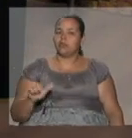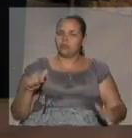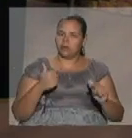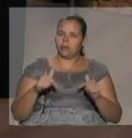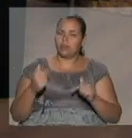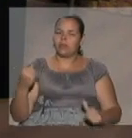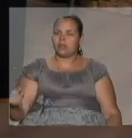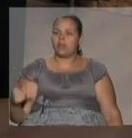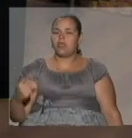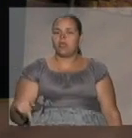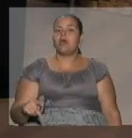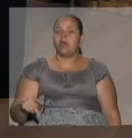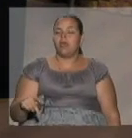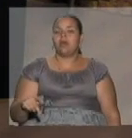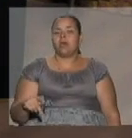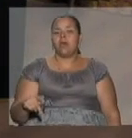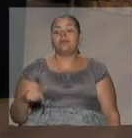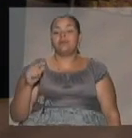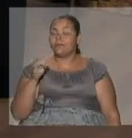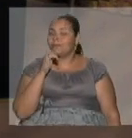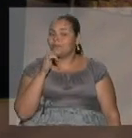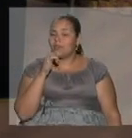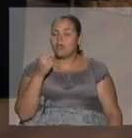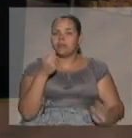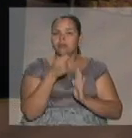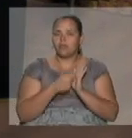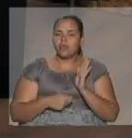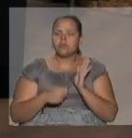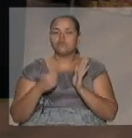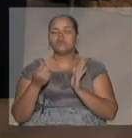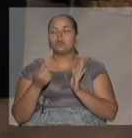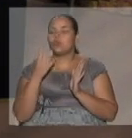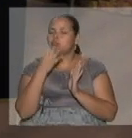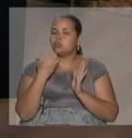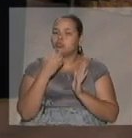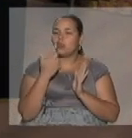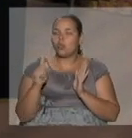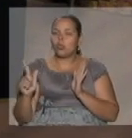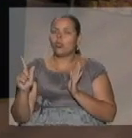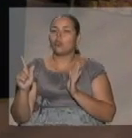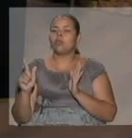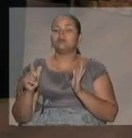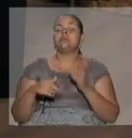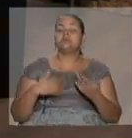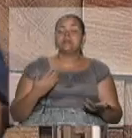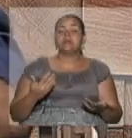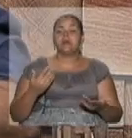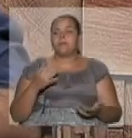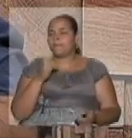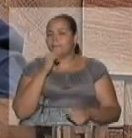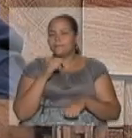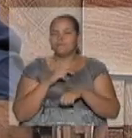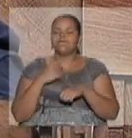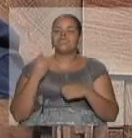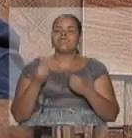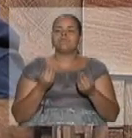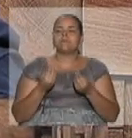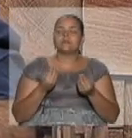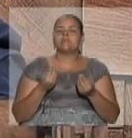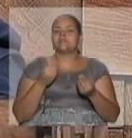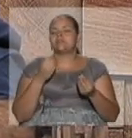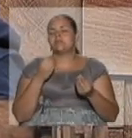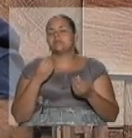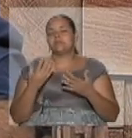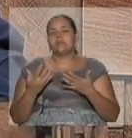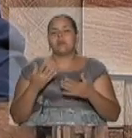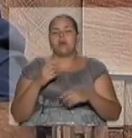eu viabilizava o encaixe do texto entre uma música e outra, cronometrar isso,